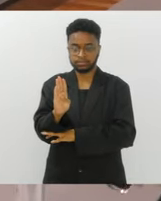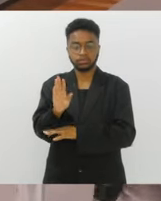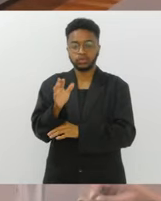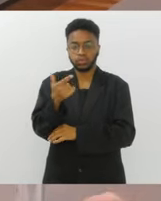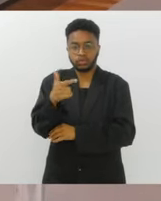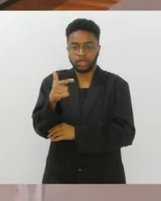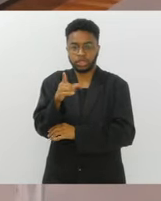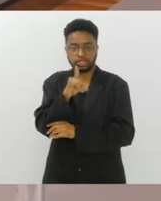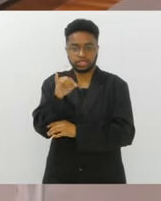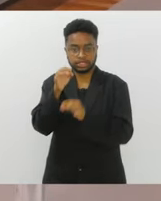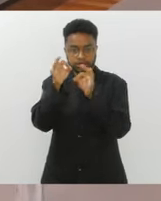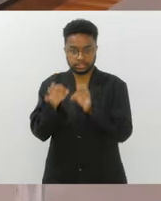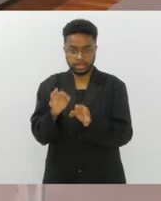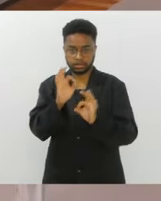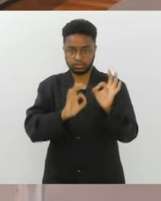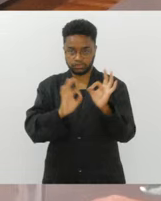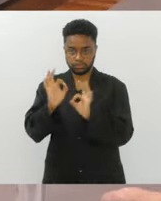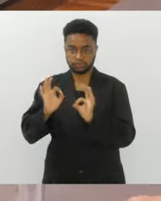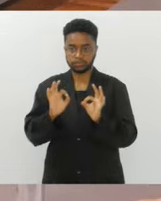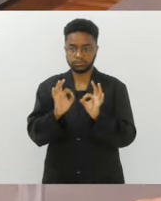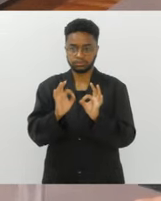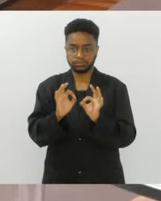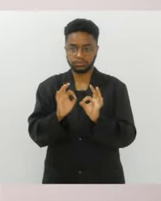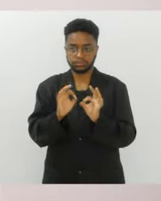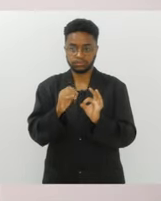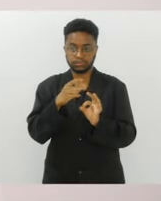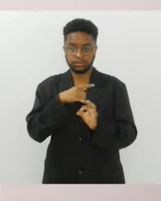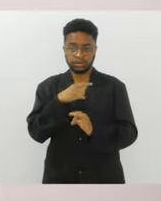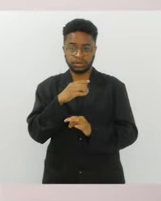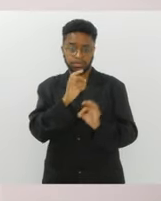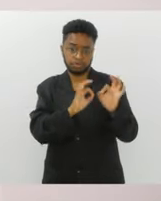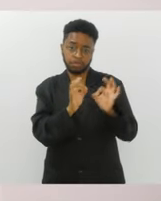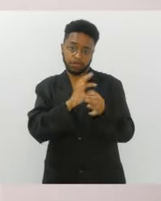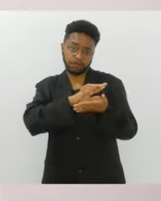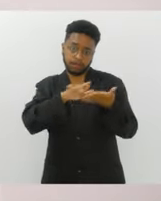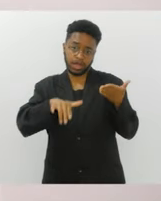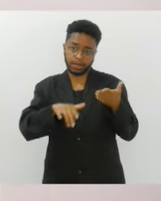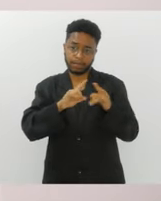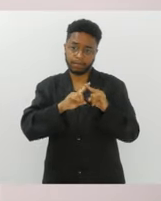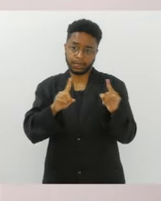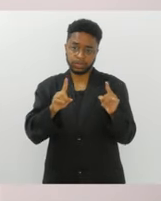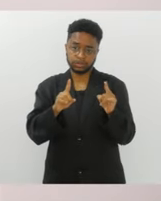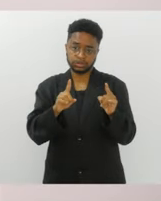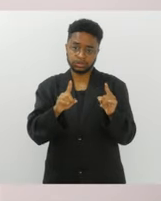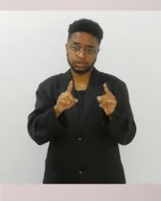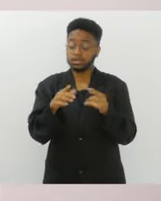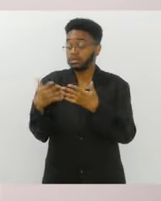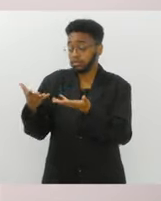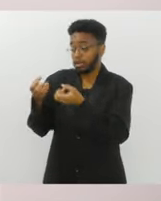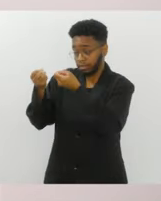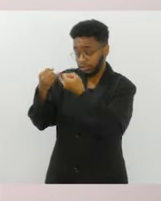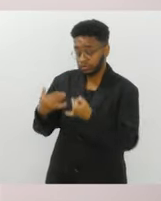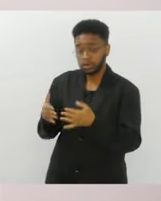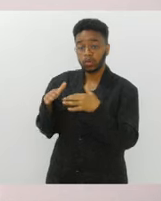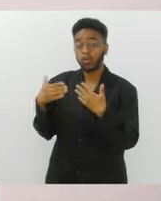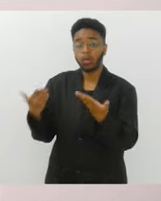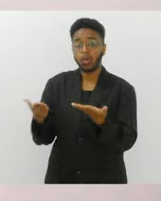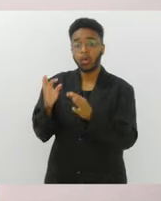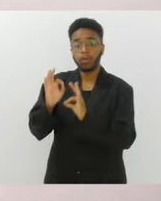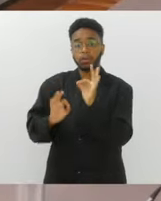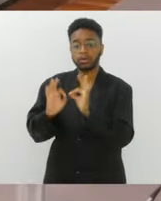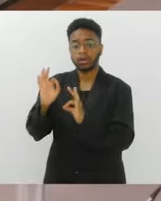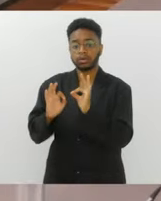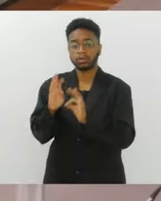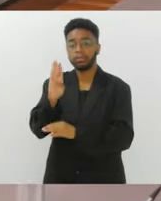para implementar o plano B. Há um plano B, C, D, há muitos deles. Há um monte de plano. Então, o senhor me diga, por favor, qual